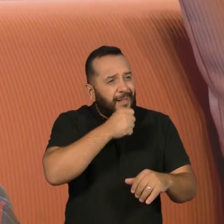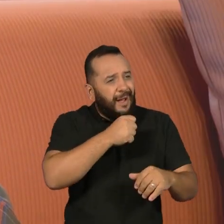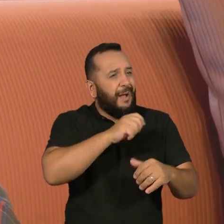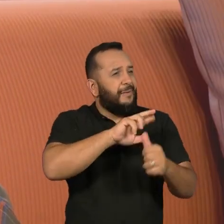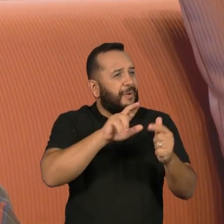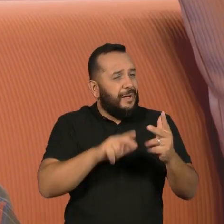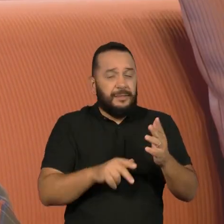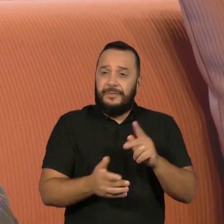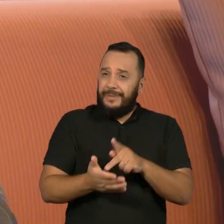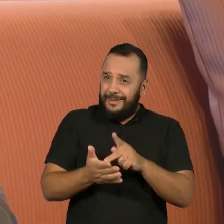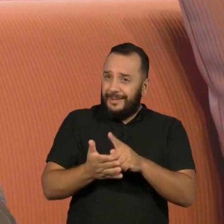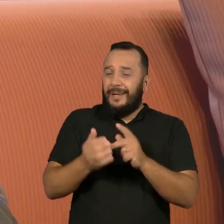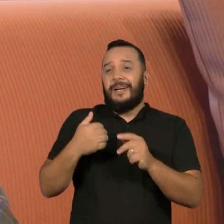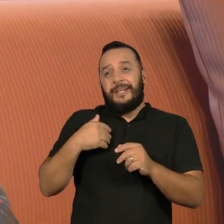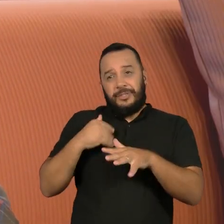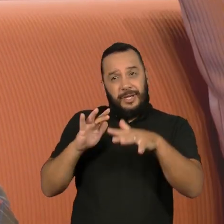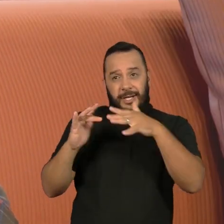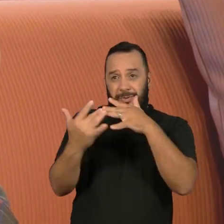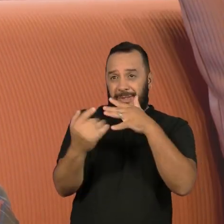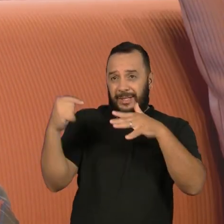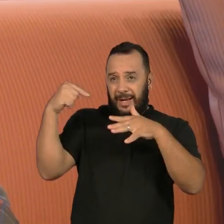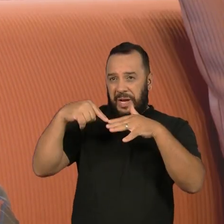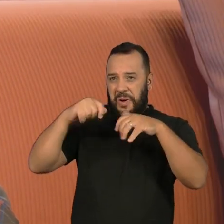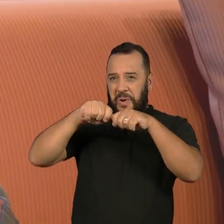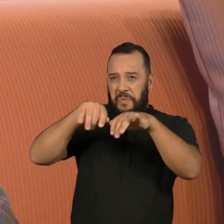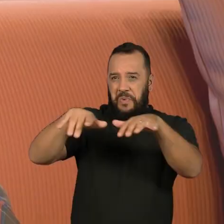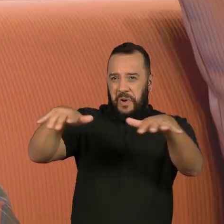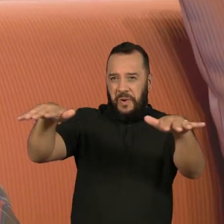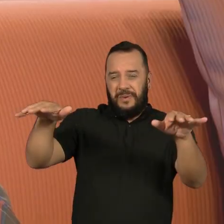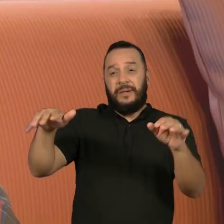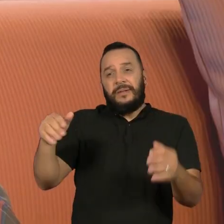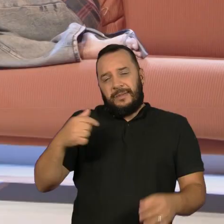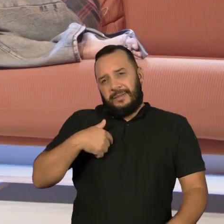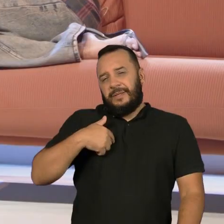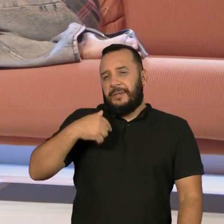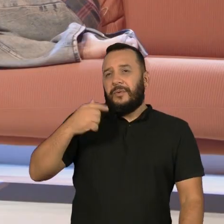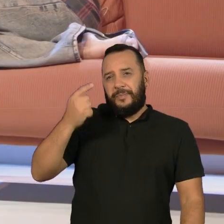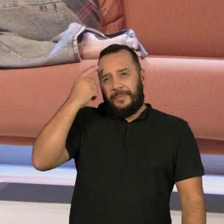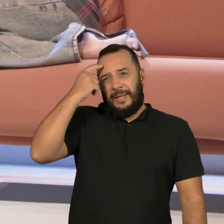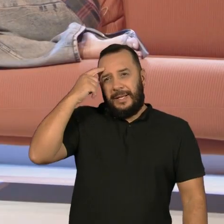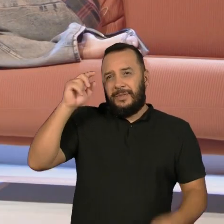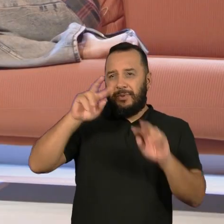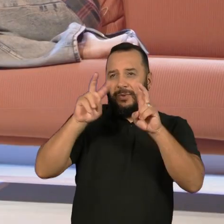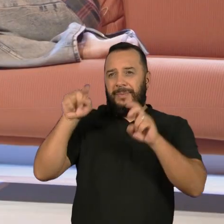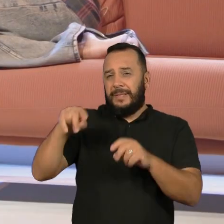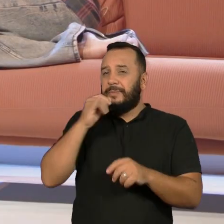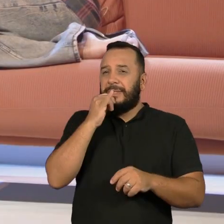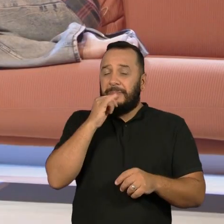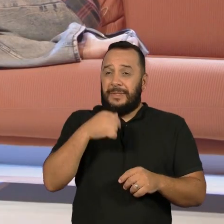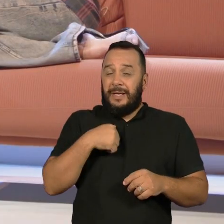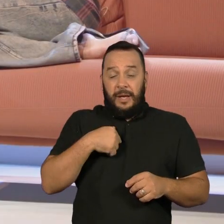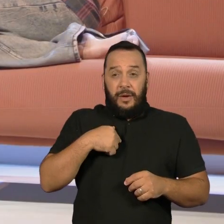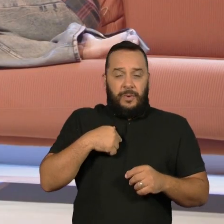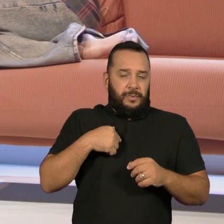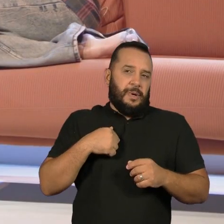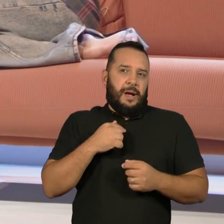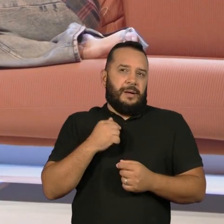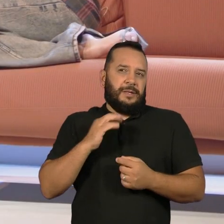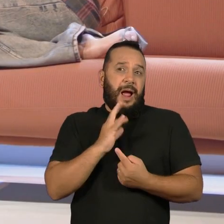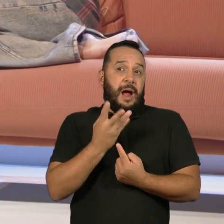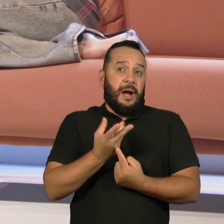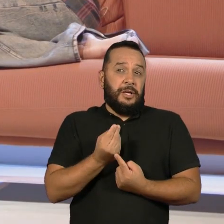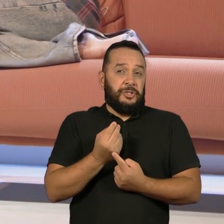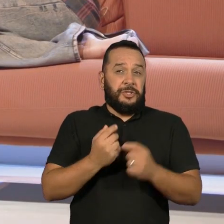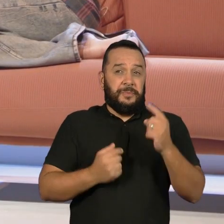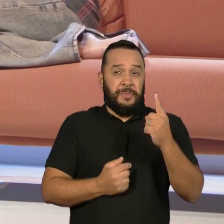você não chegaria, assim. Eu penso muito sobre isso, sabe? Eu não sei se, por exemplo, se eu fosse uma artista que tivesse me lançado na década de